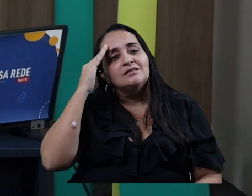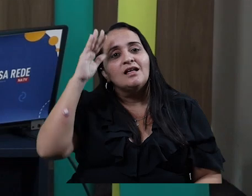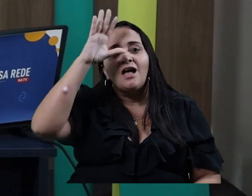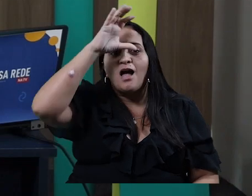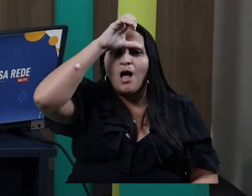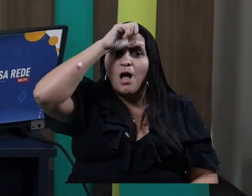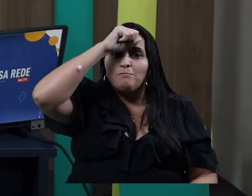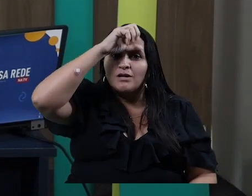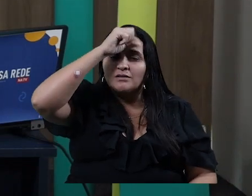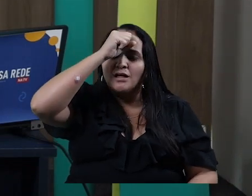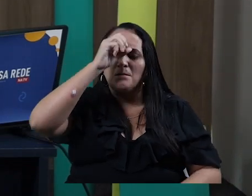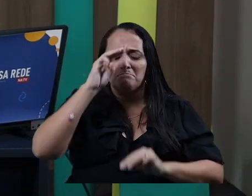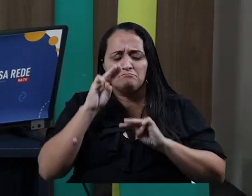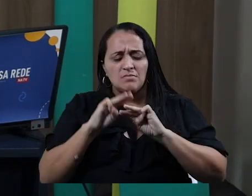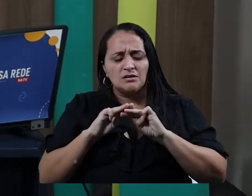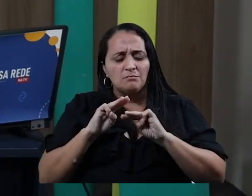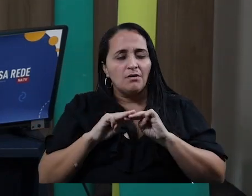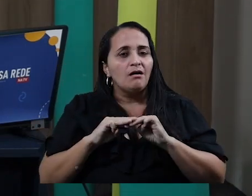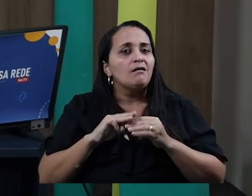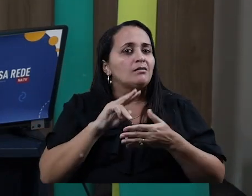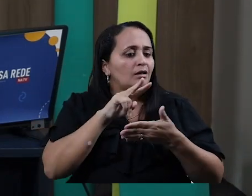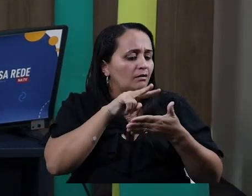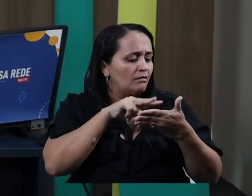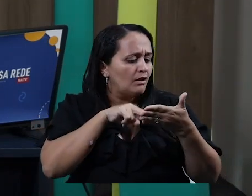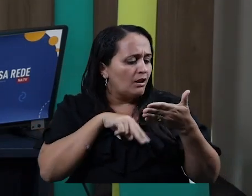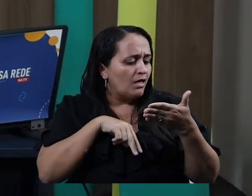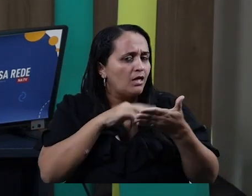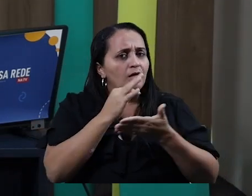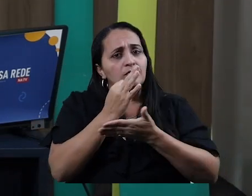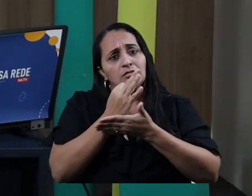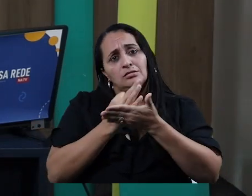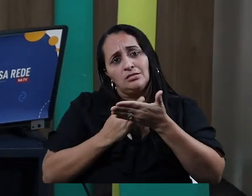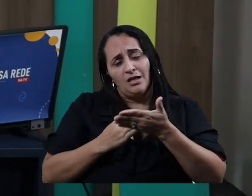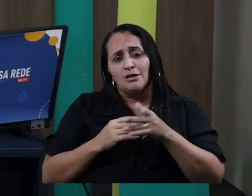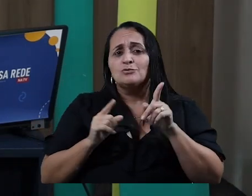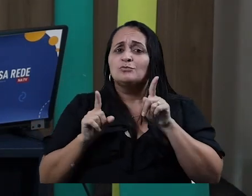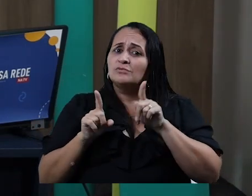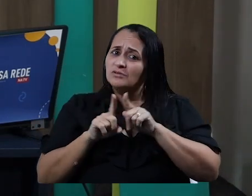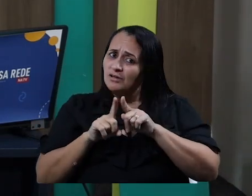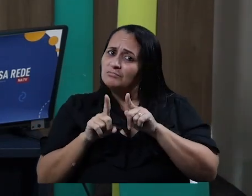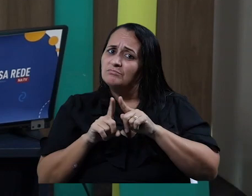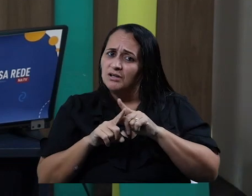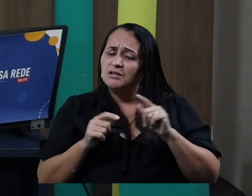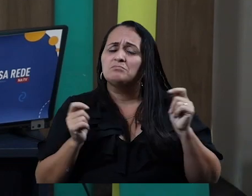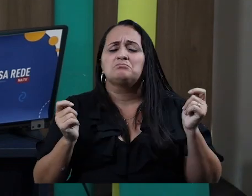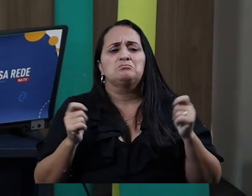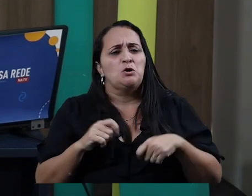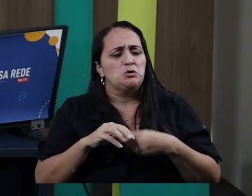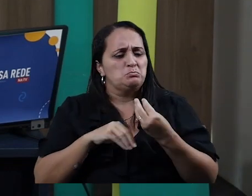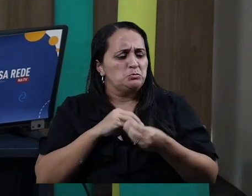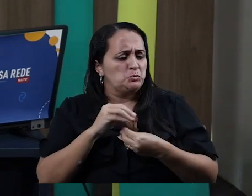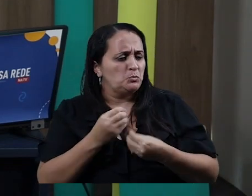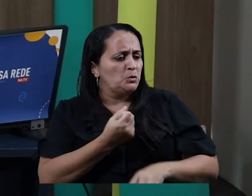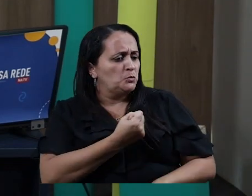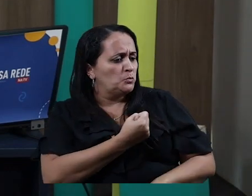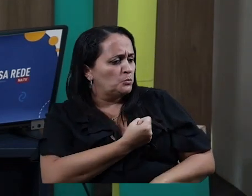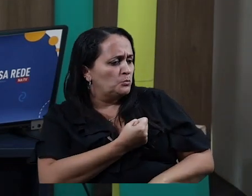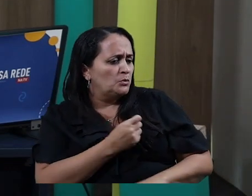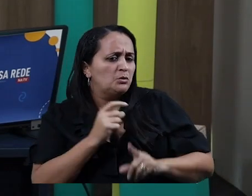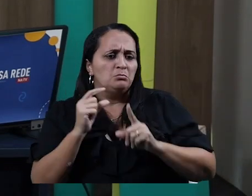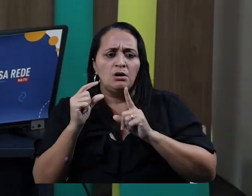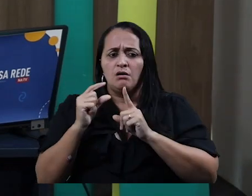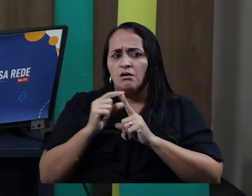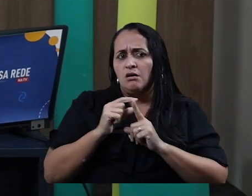a sua interpretação de texto, porque às vezes existem textos que misturam palavras com números,